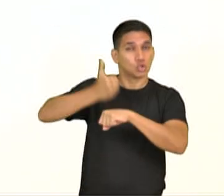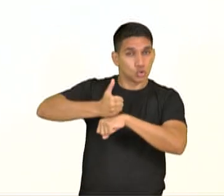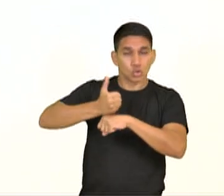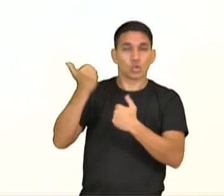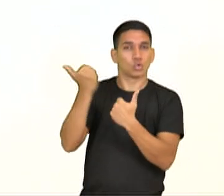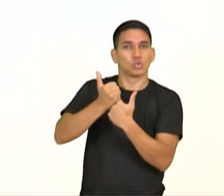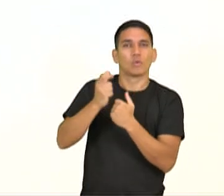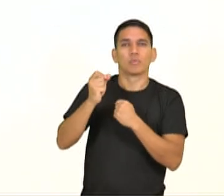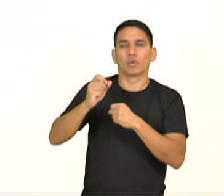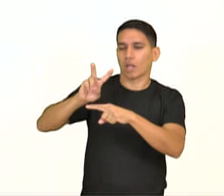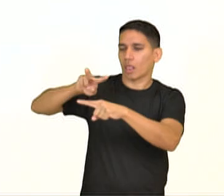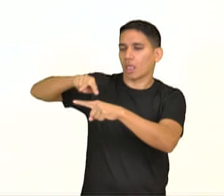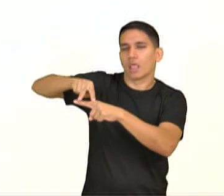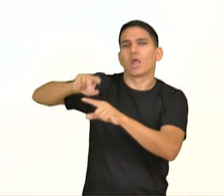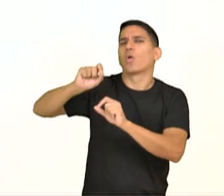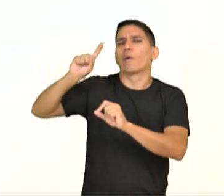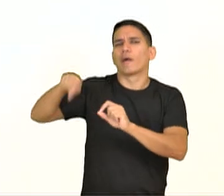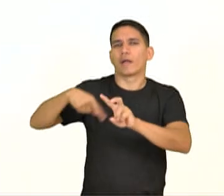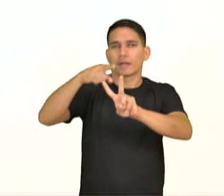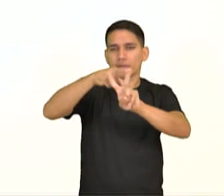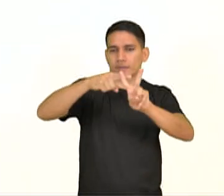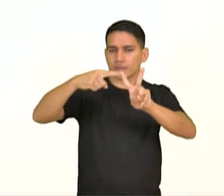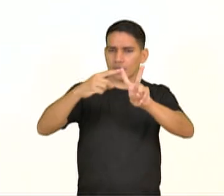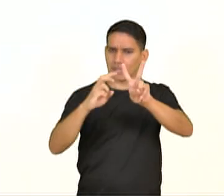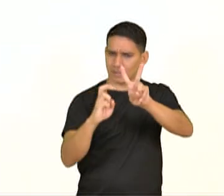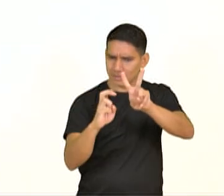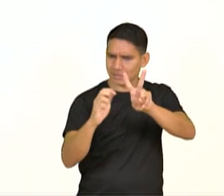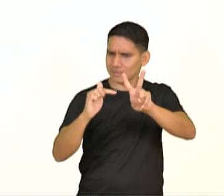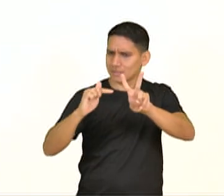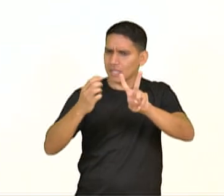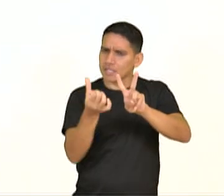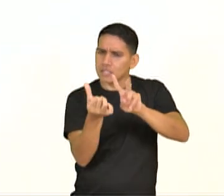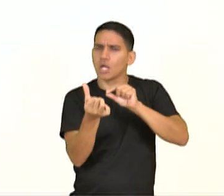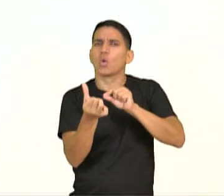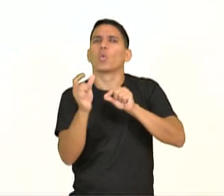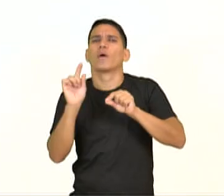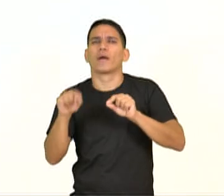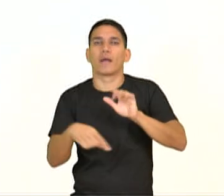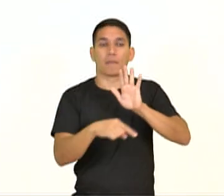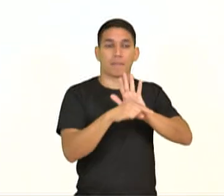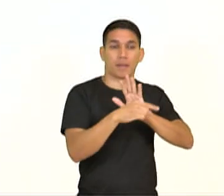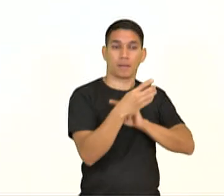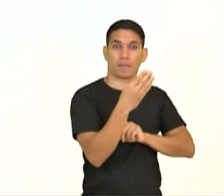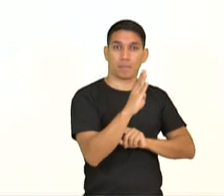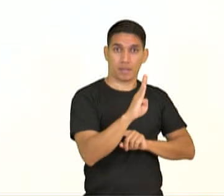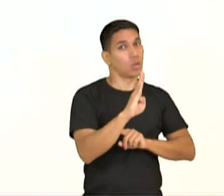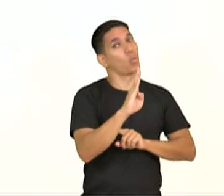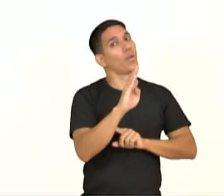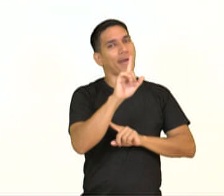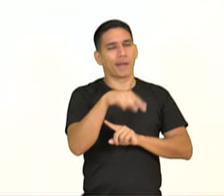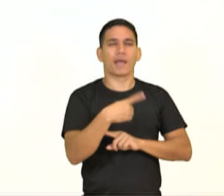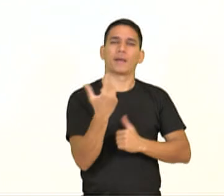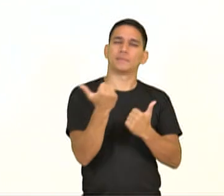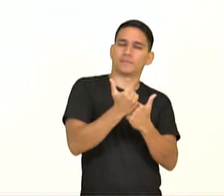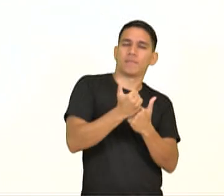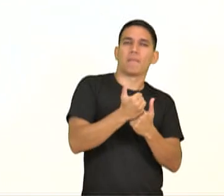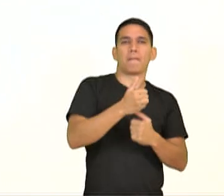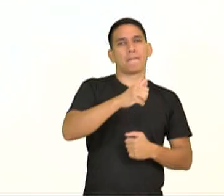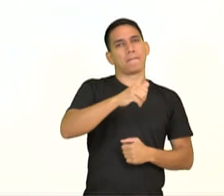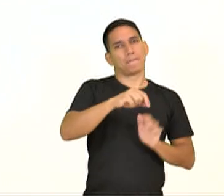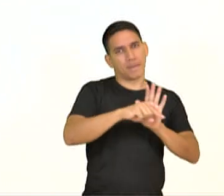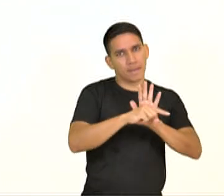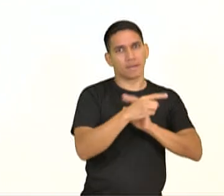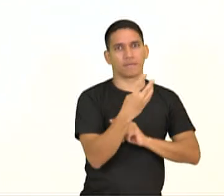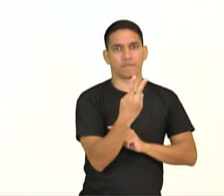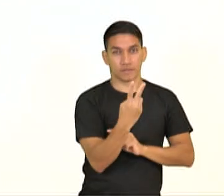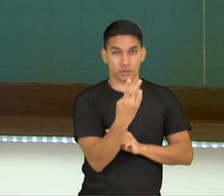nós temos o quê? Raiz quadrada de 576, o menos b, menos 24 e 2 vezes o 1, né,